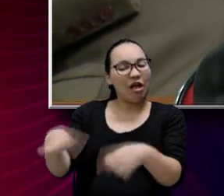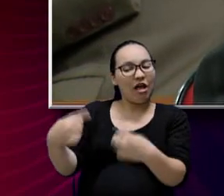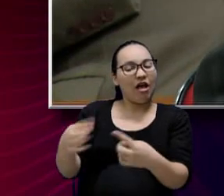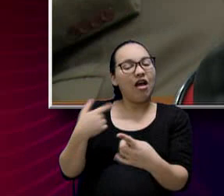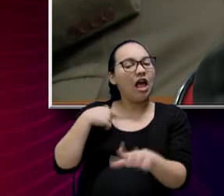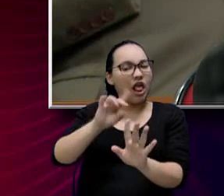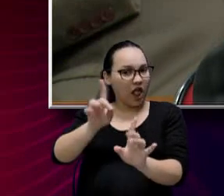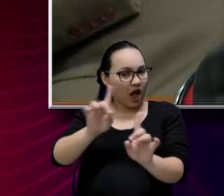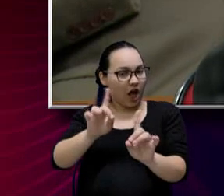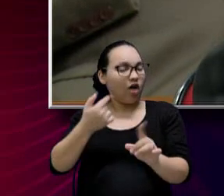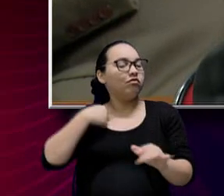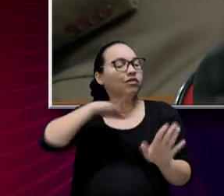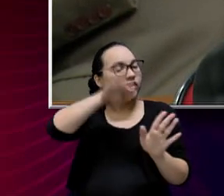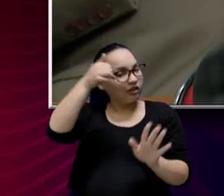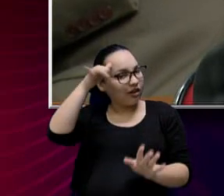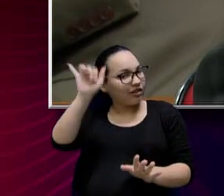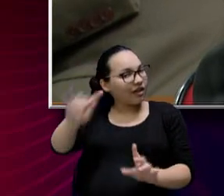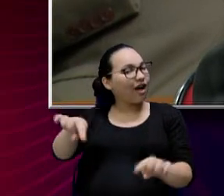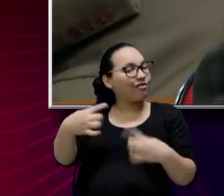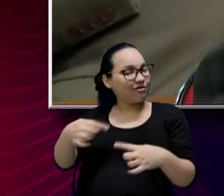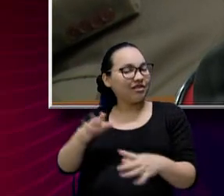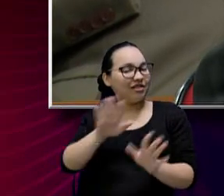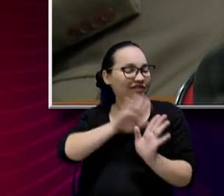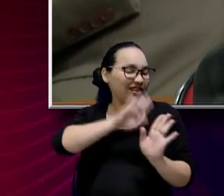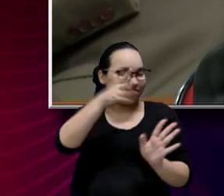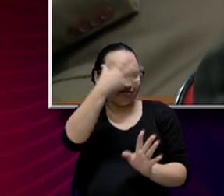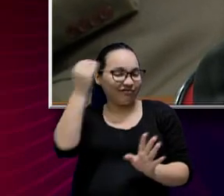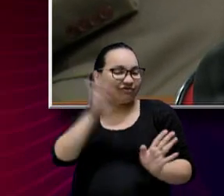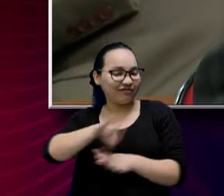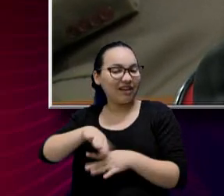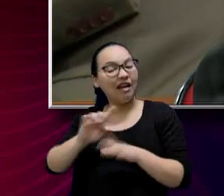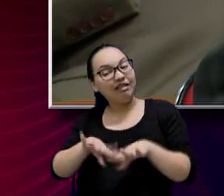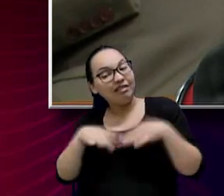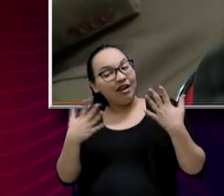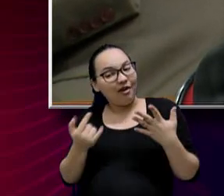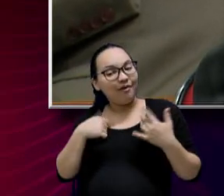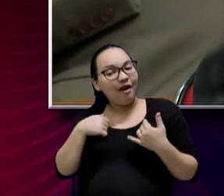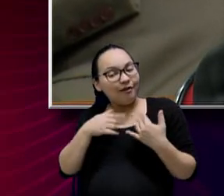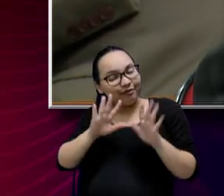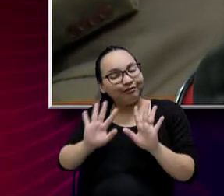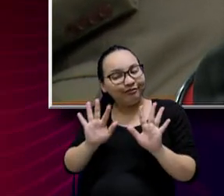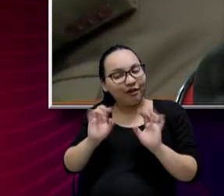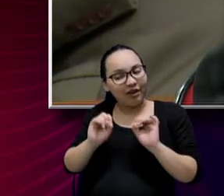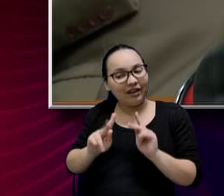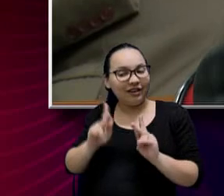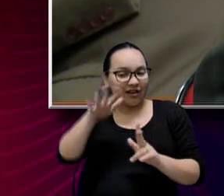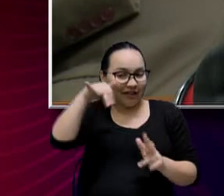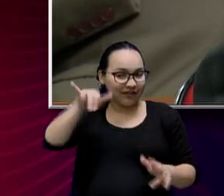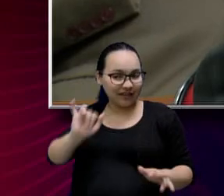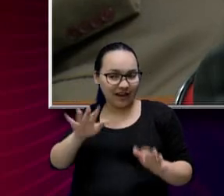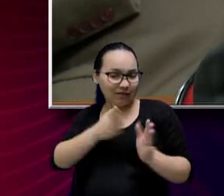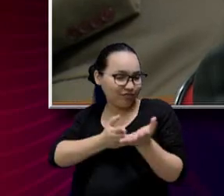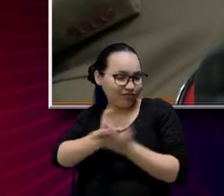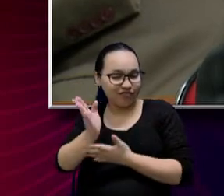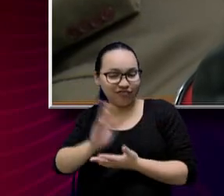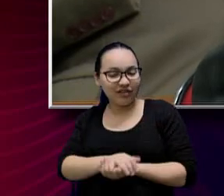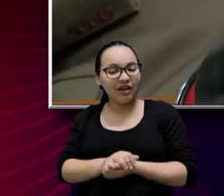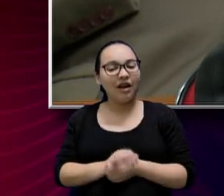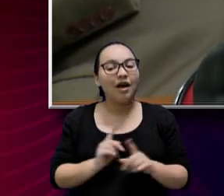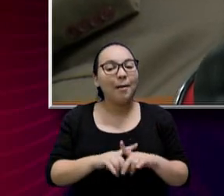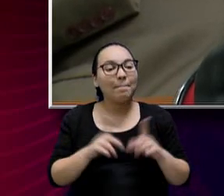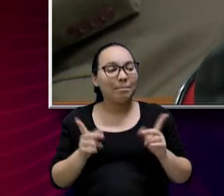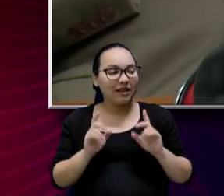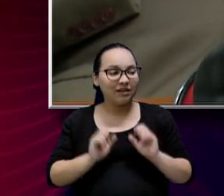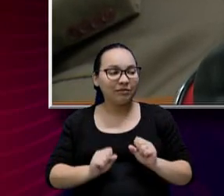é? Ele não acabava deixando de lado. Então, Osmar, eu vou também poupá-lo, mas não podia deixar o Pedro ter a